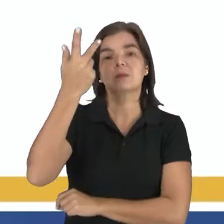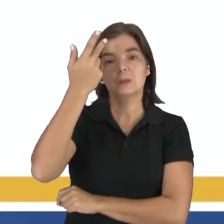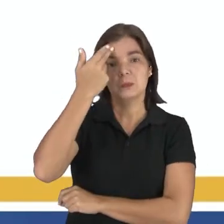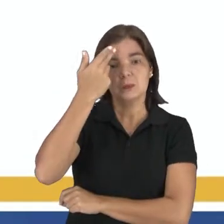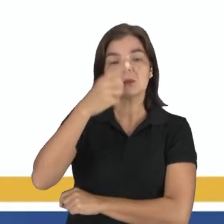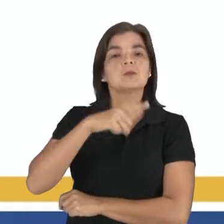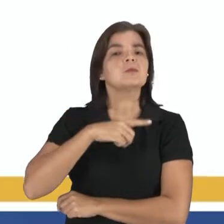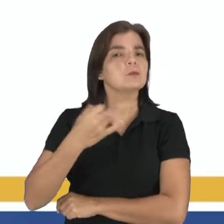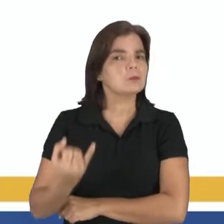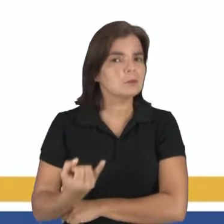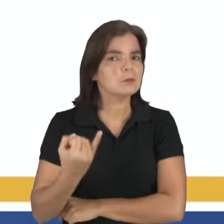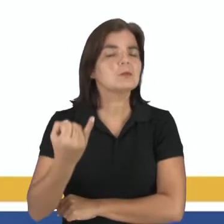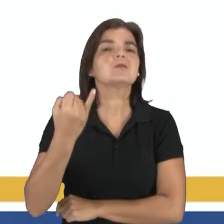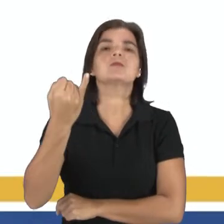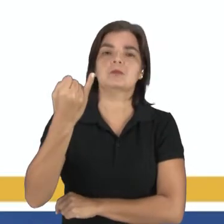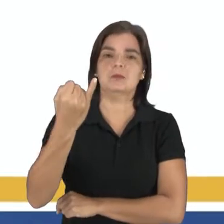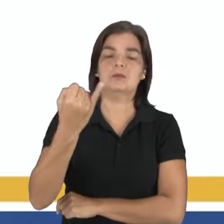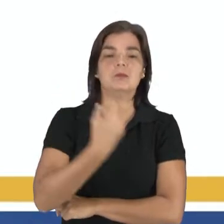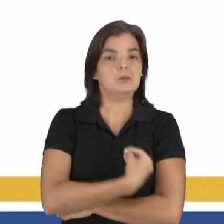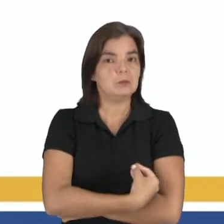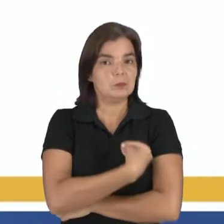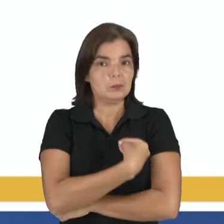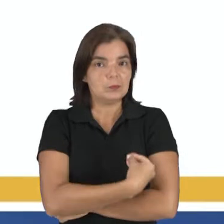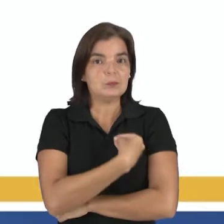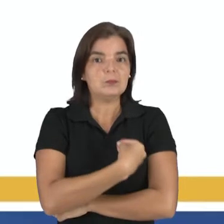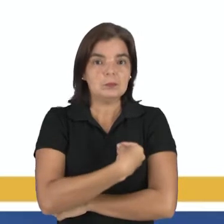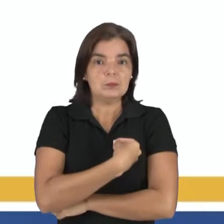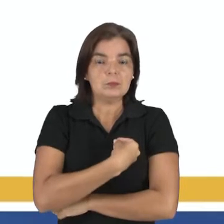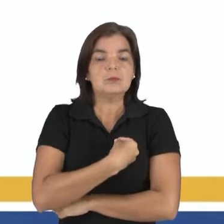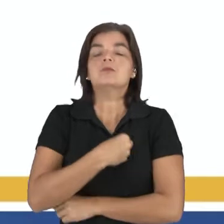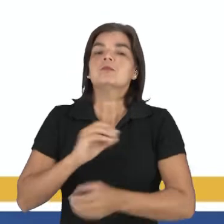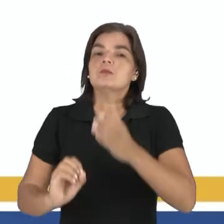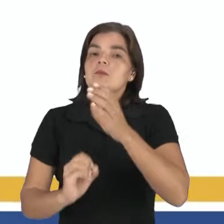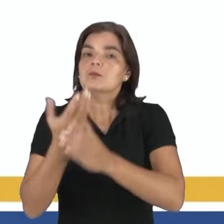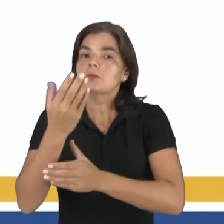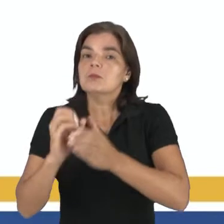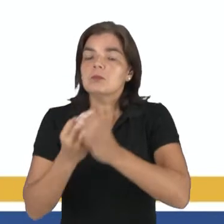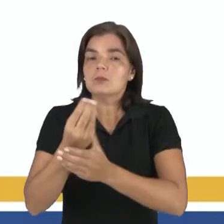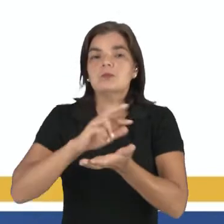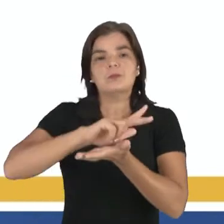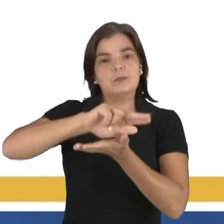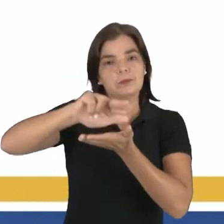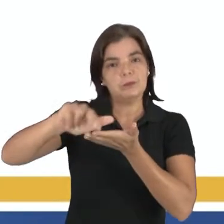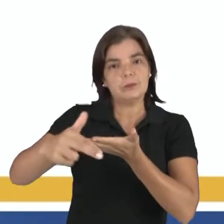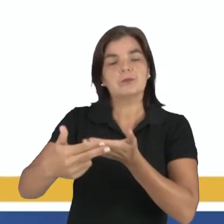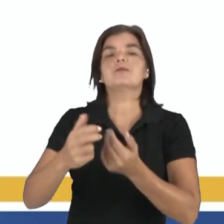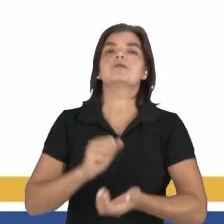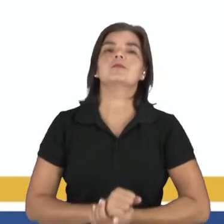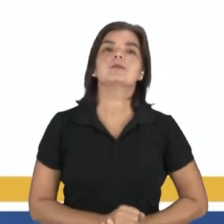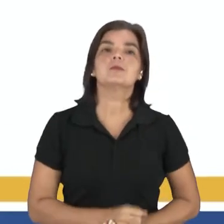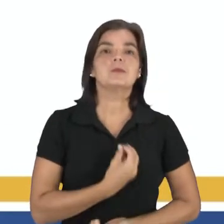têm muita importância em relação à sobrevivência e à reprodução das espécies.